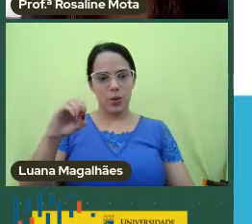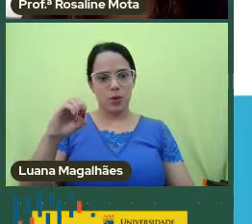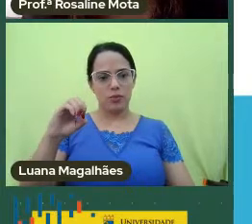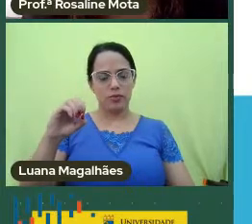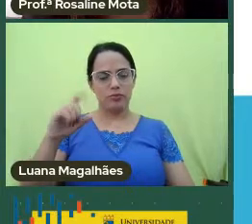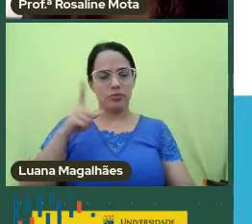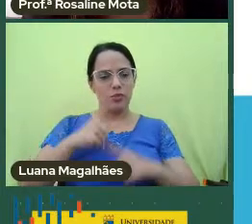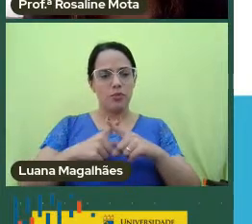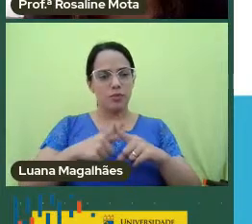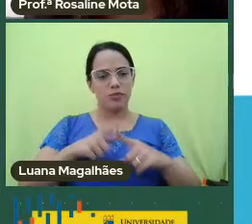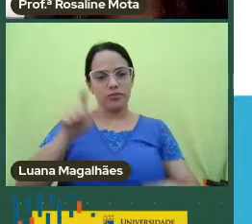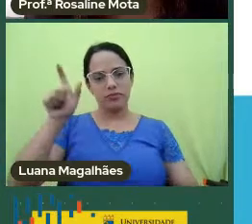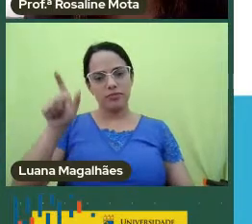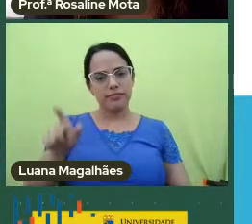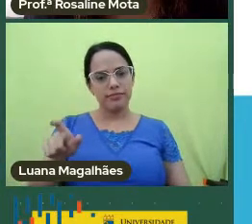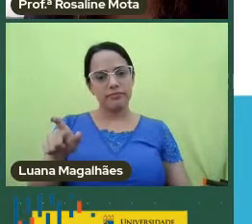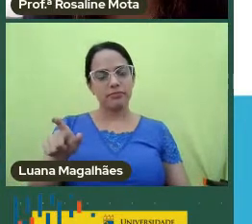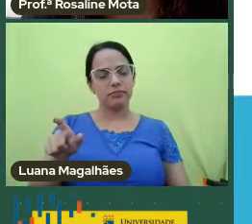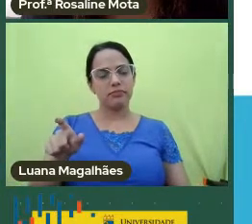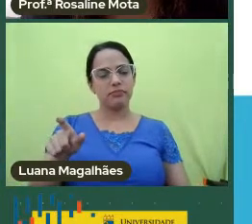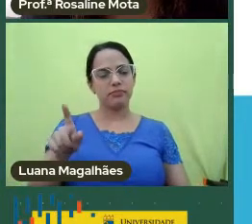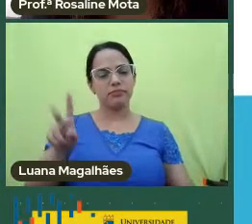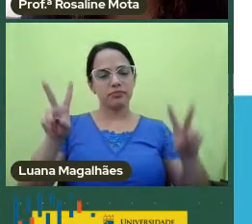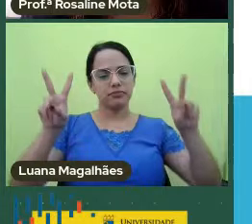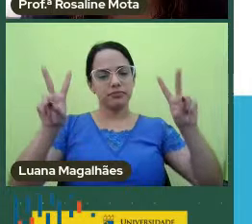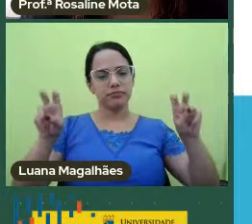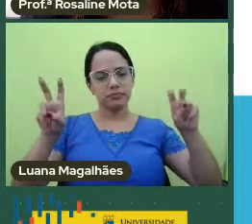porque ele traz uma temática